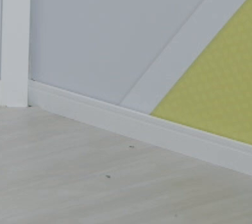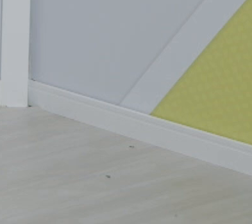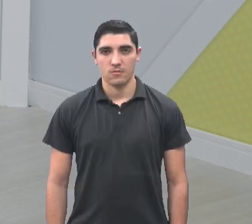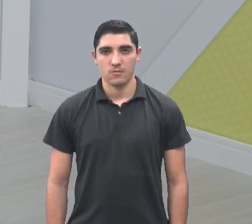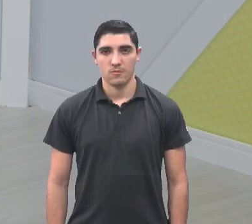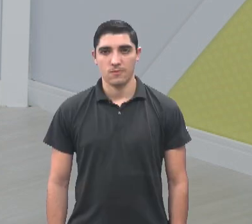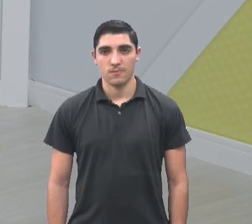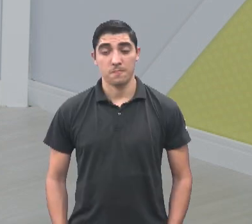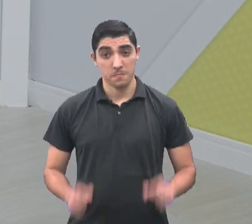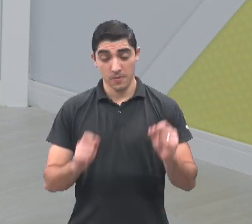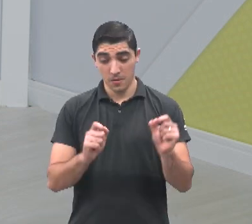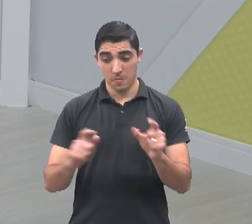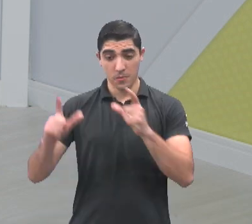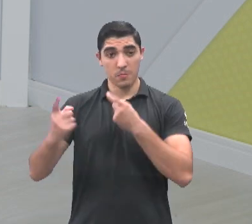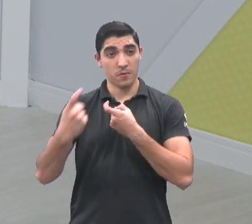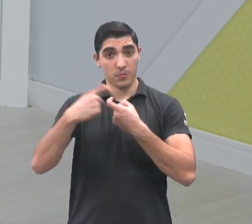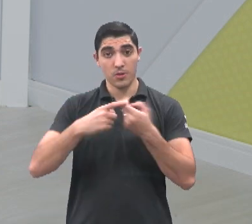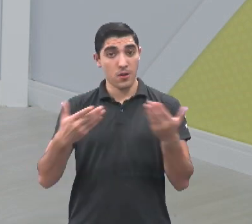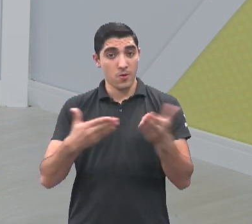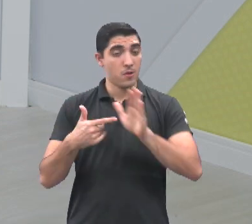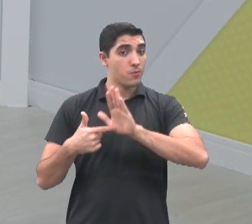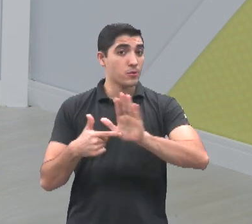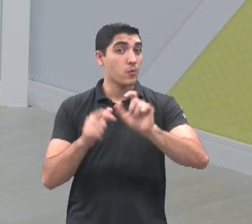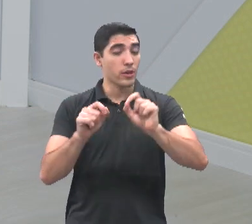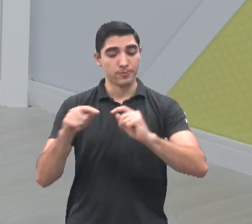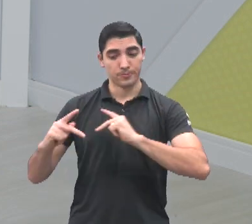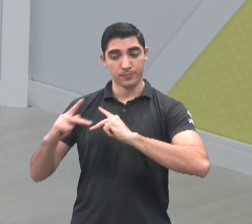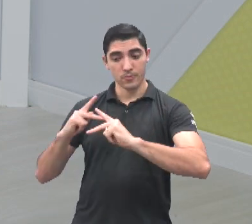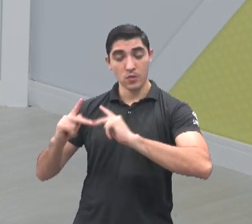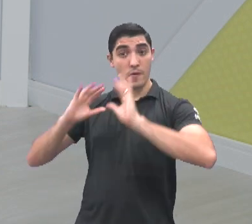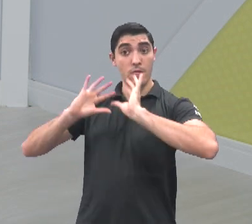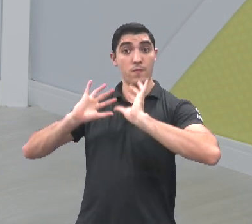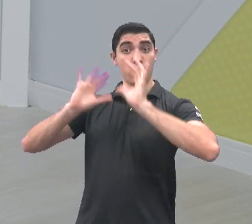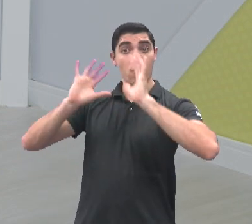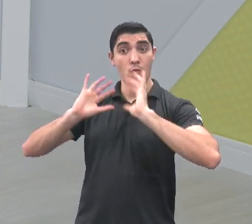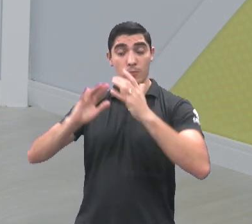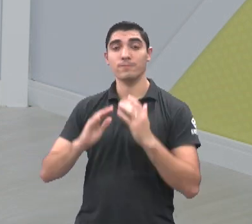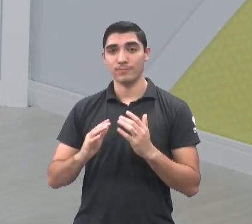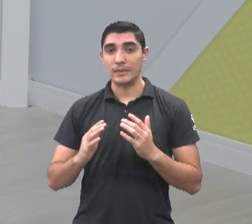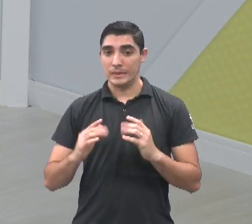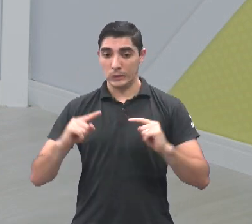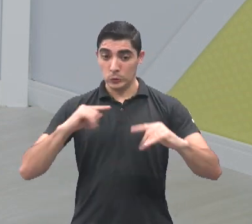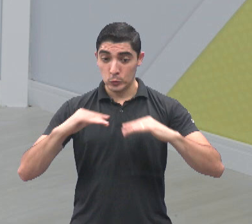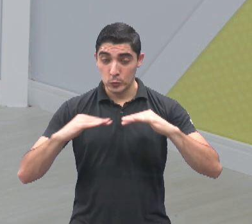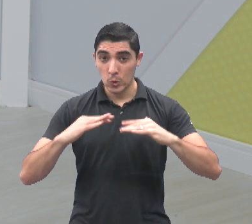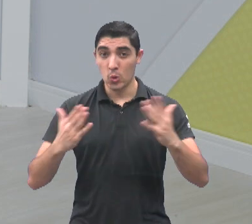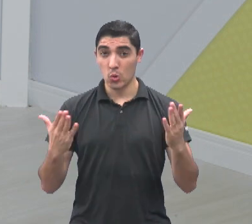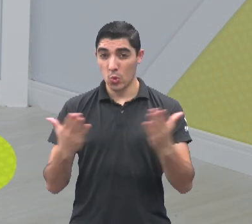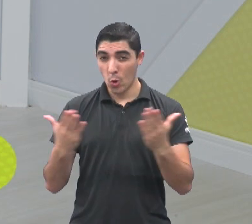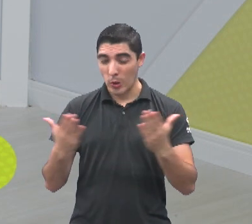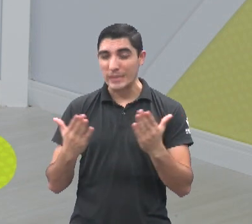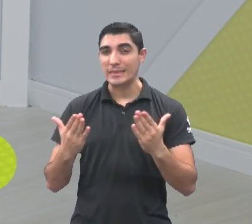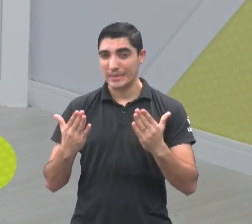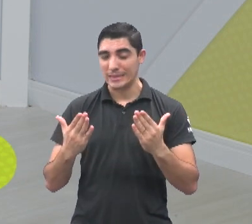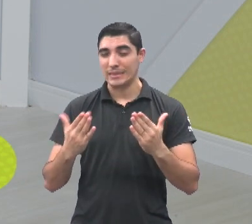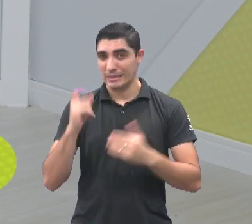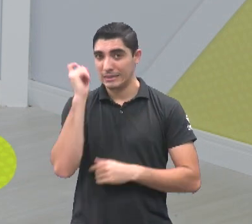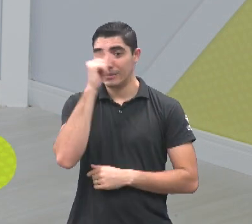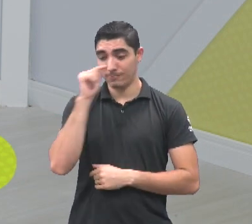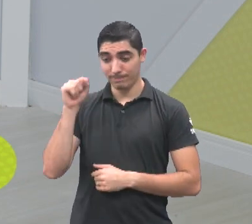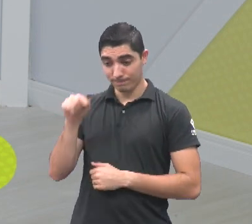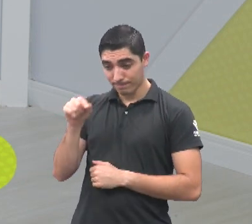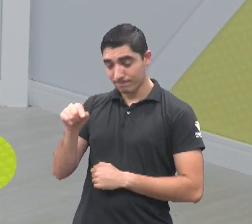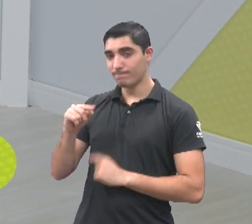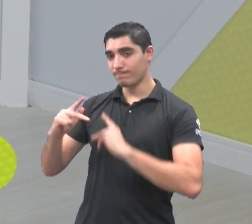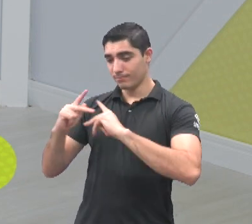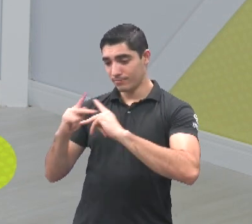Muito bem, estamos de volta com a Hora do Esporte falando de vôlei. O São José tem jogo duríssimo logo mais na Farmaconde Arena contra o time do